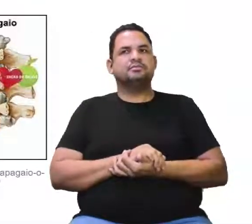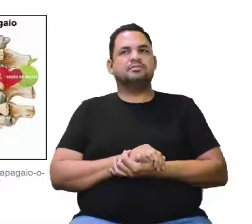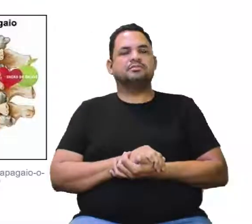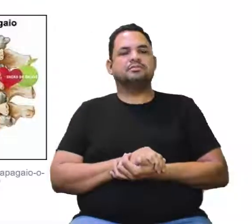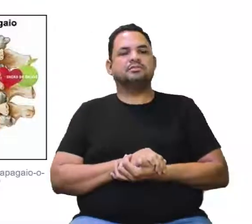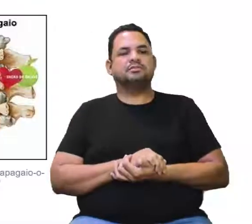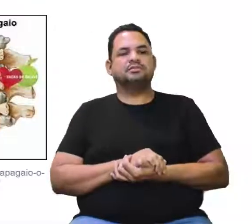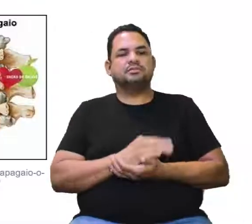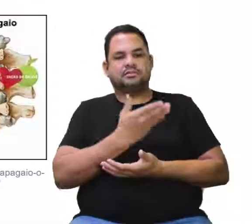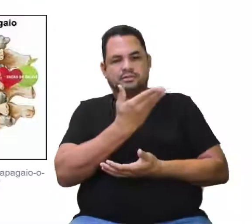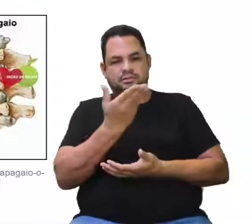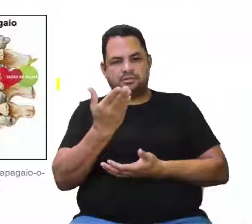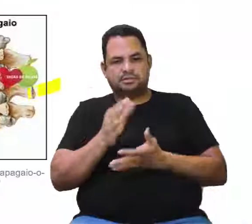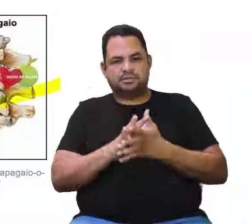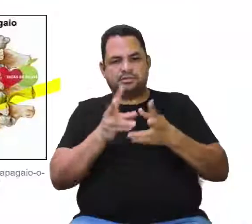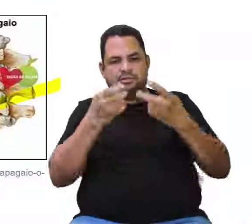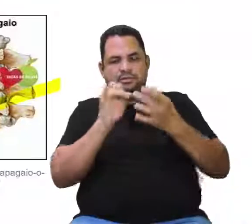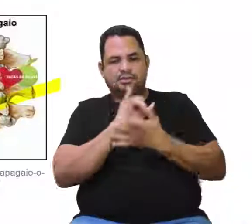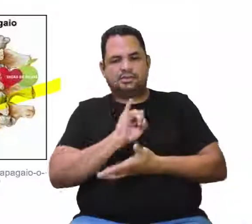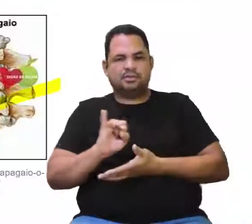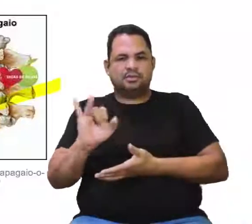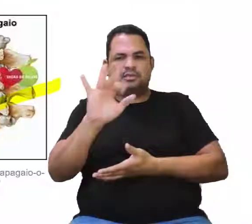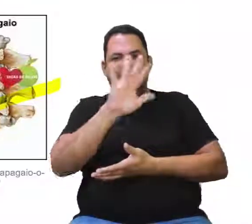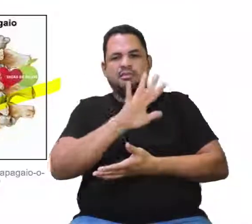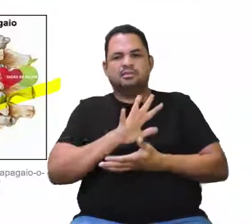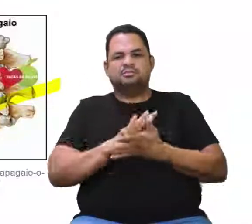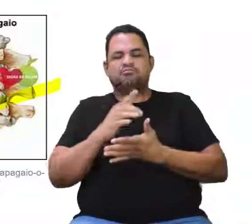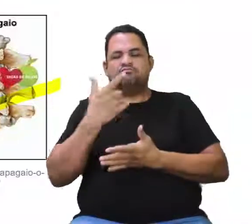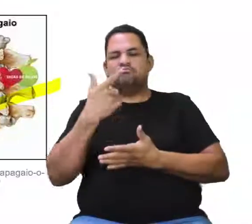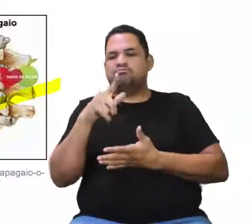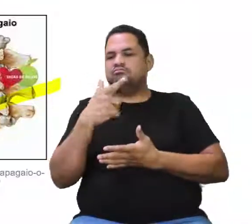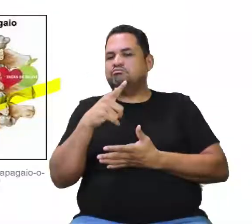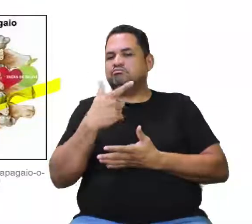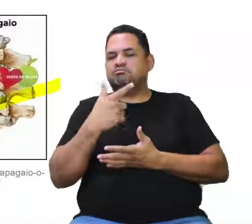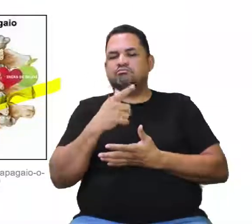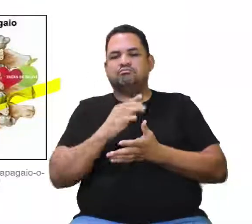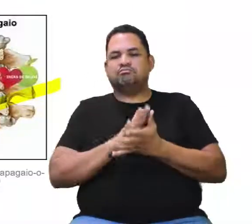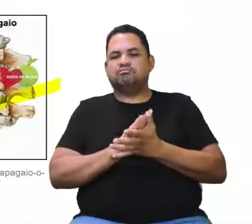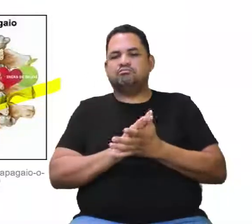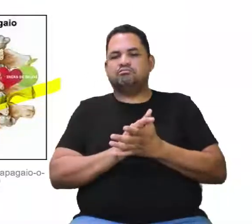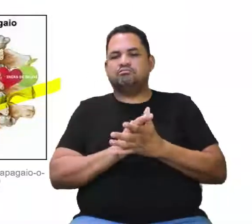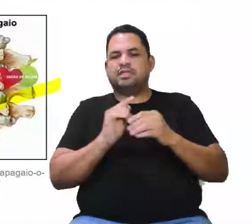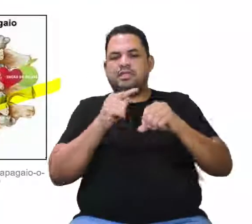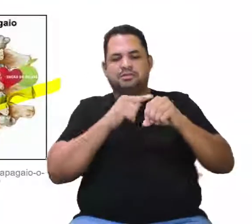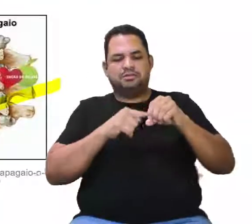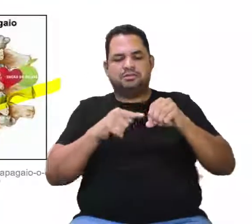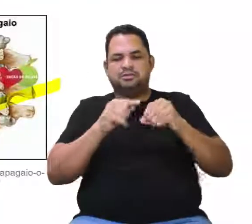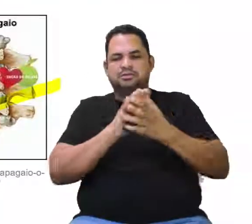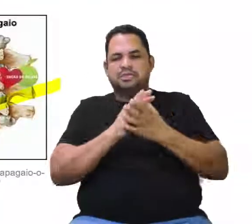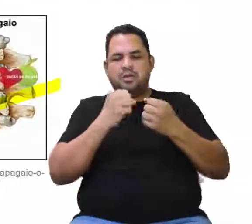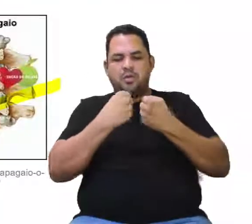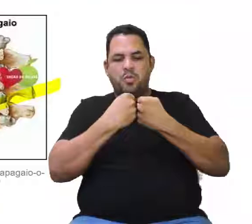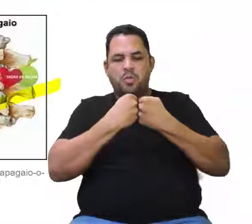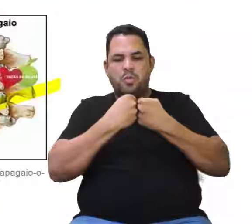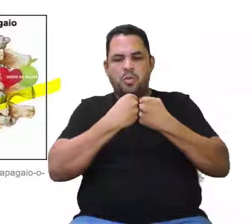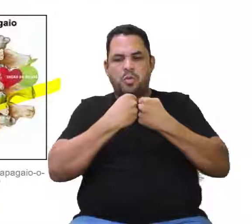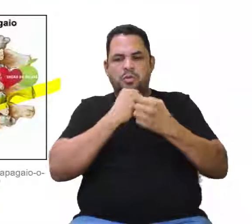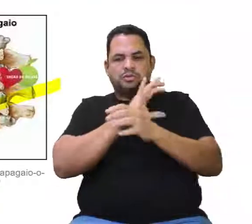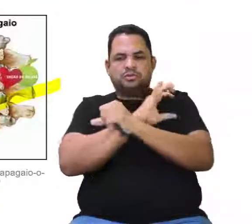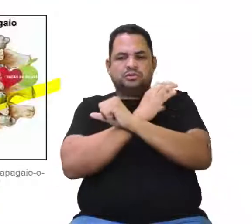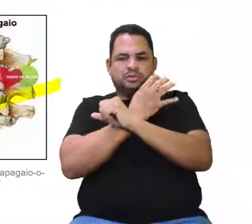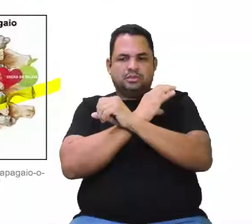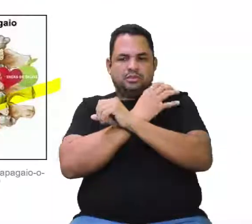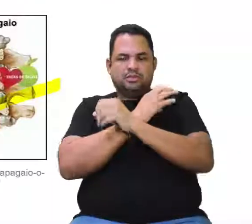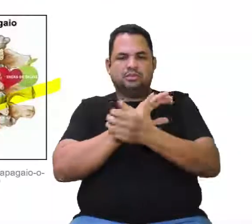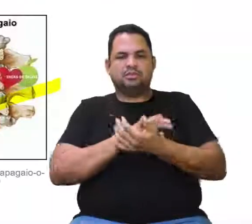papagaio, vocês vão perceber aqui nessa imagem que não tem mais nem disco. É osso com osso, literalmente, né? Então, ele